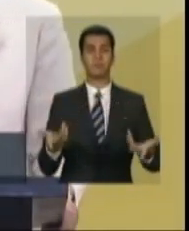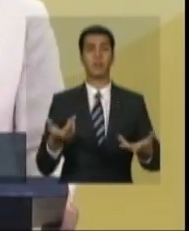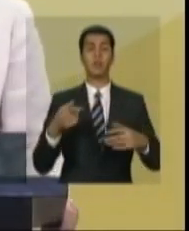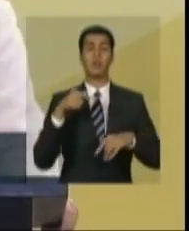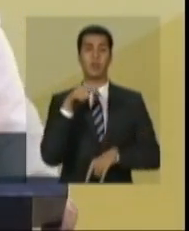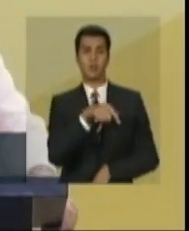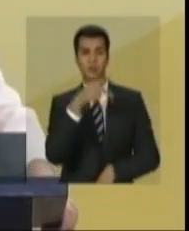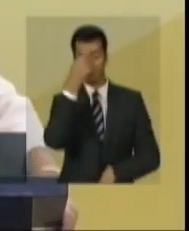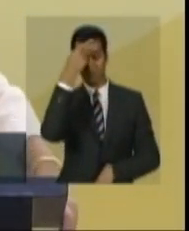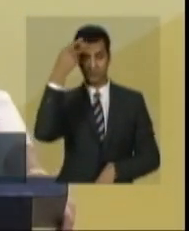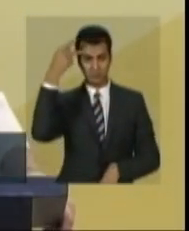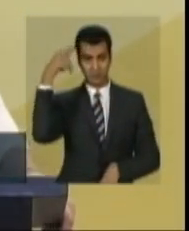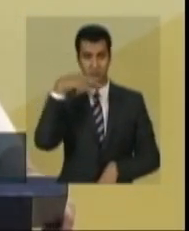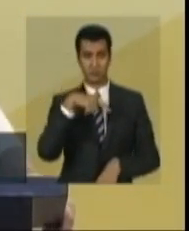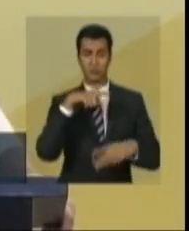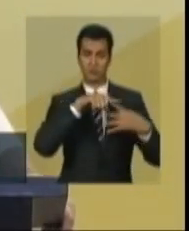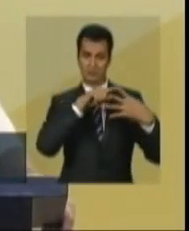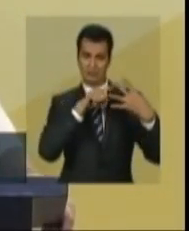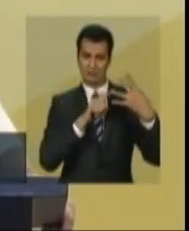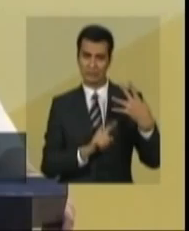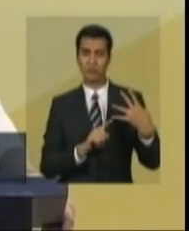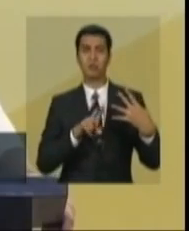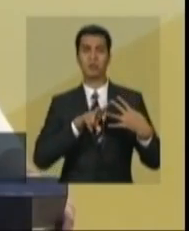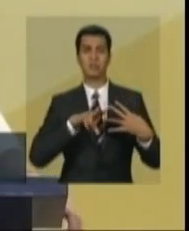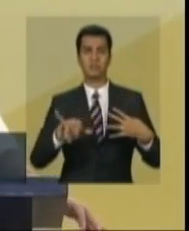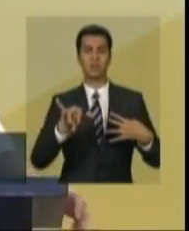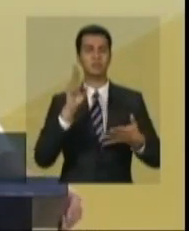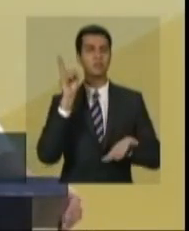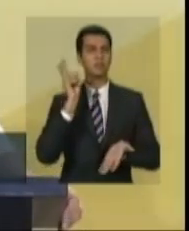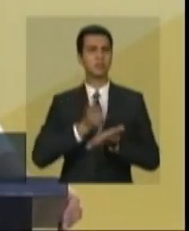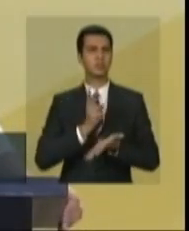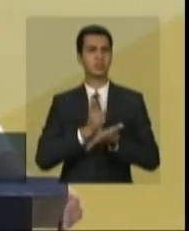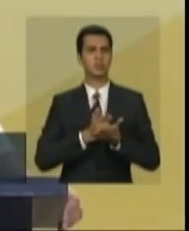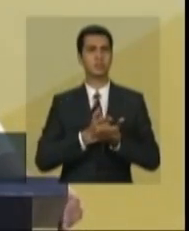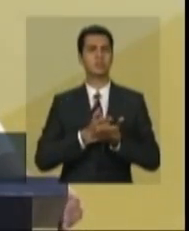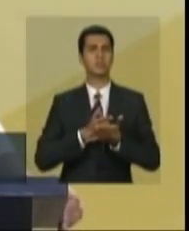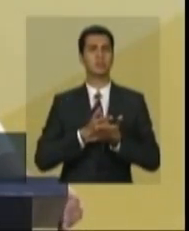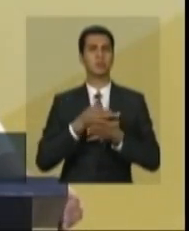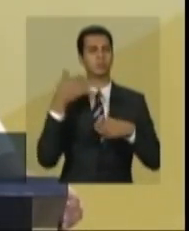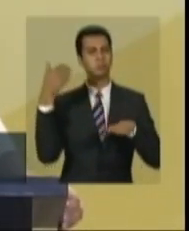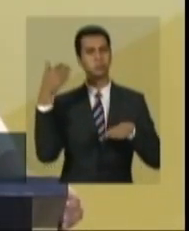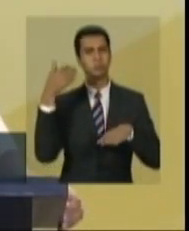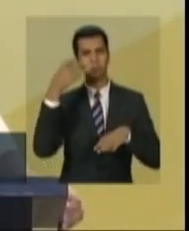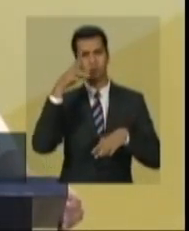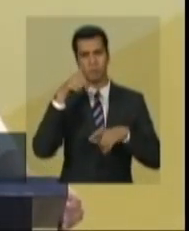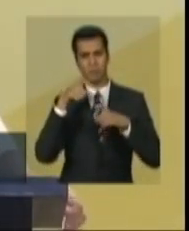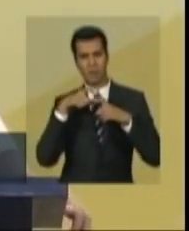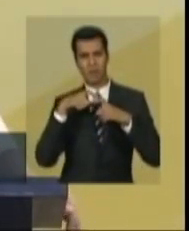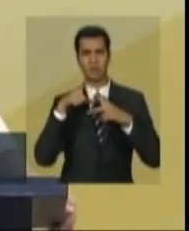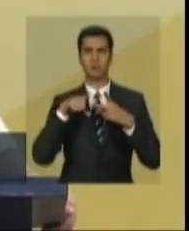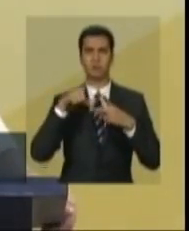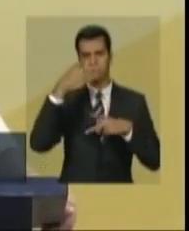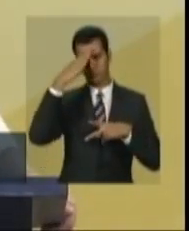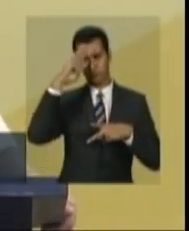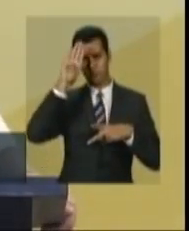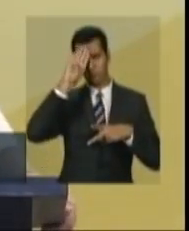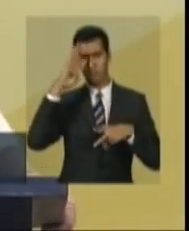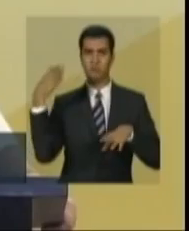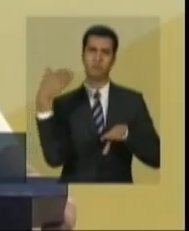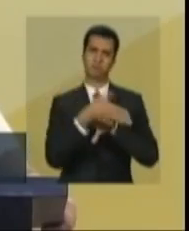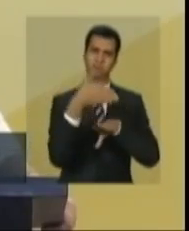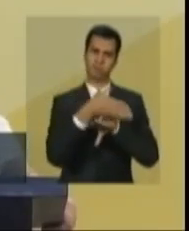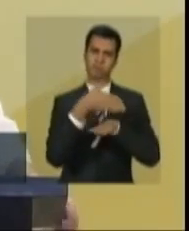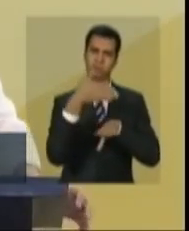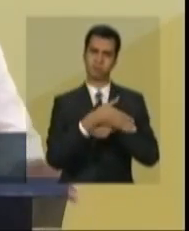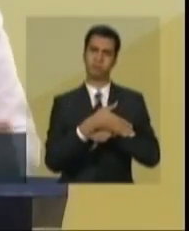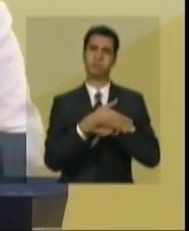visitas regulares de médicos e enfermeiros em suas próprias casas, como muito bem mostrou o